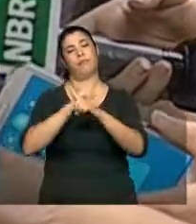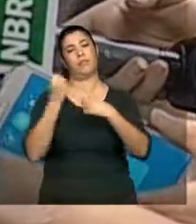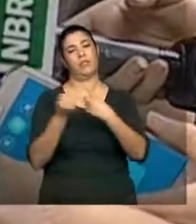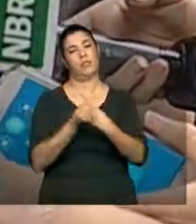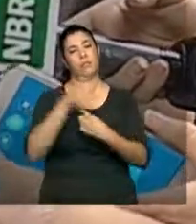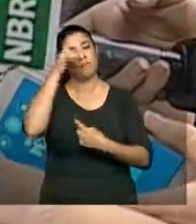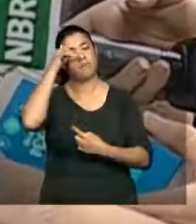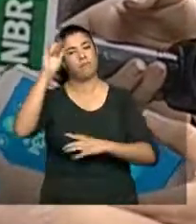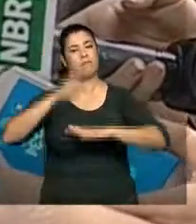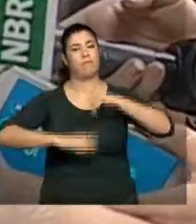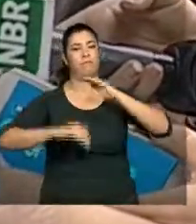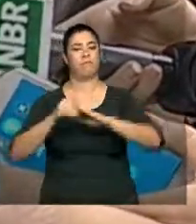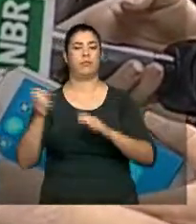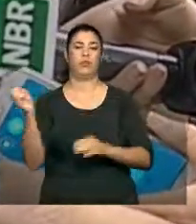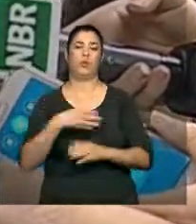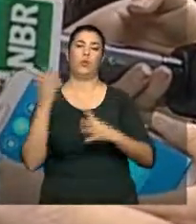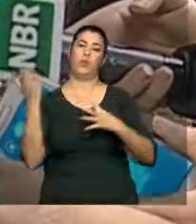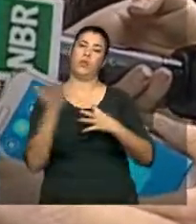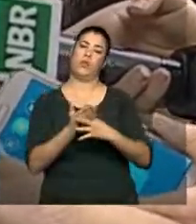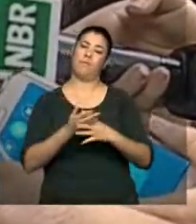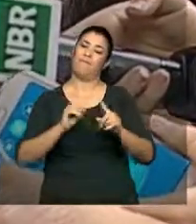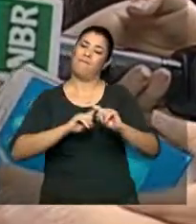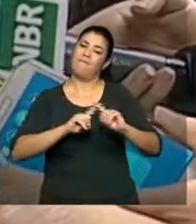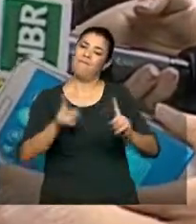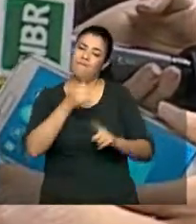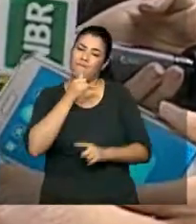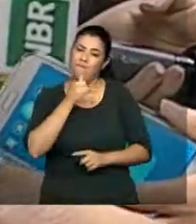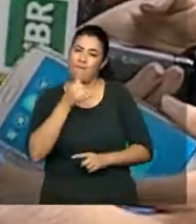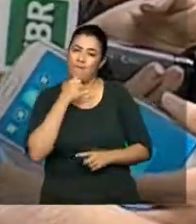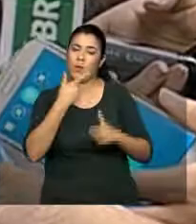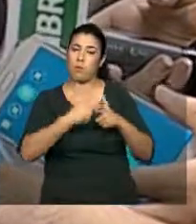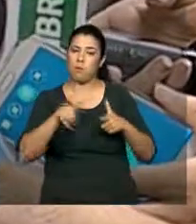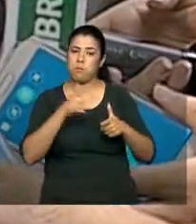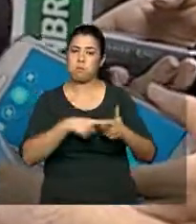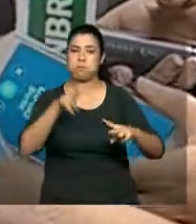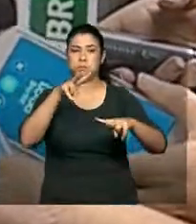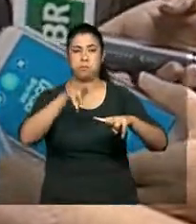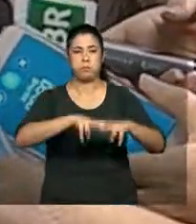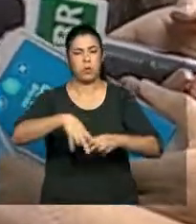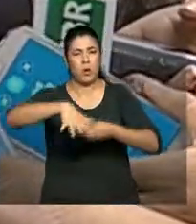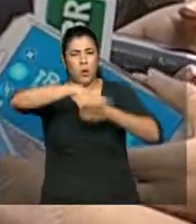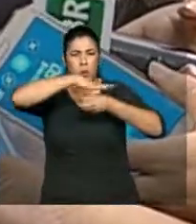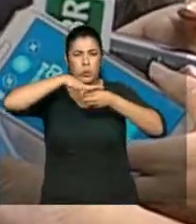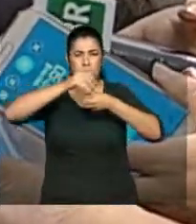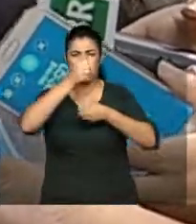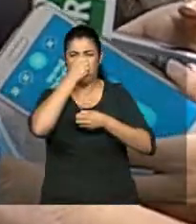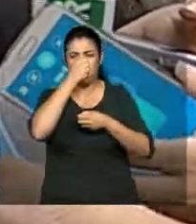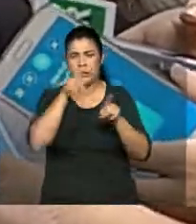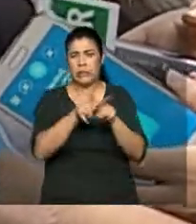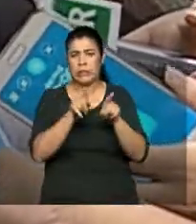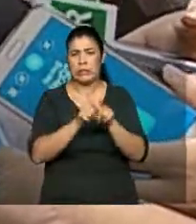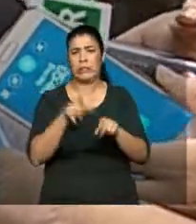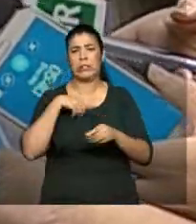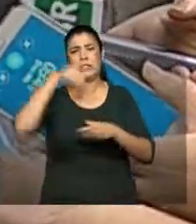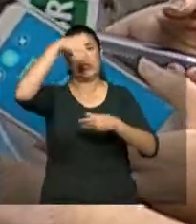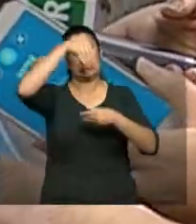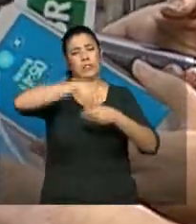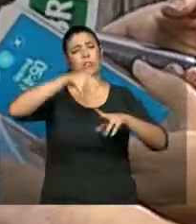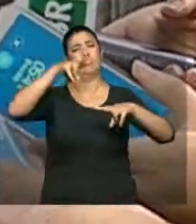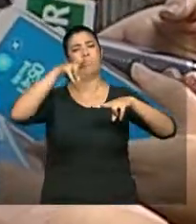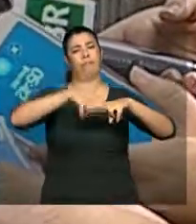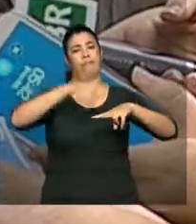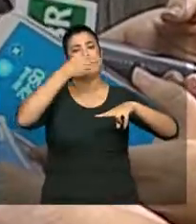crimes. Infelizmente, dada a superlotação, as condições muitas vezes desumanas, nós temos nos presídios